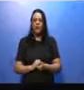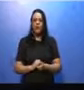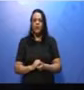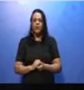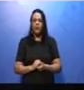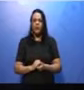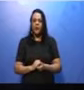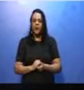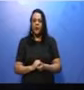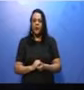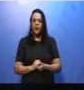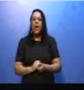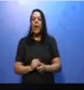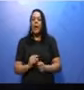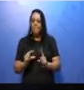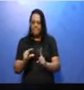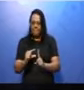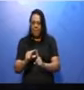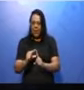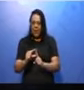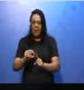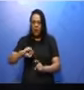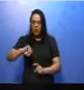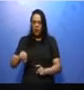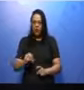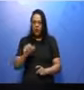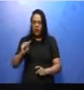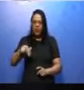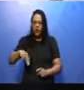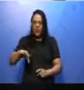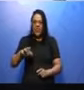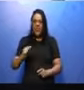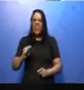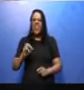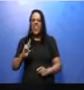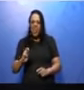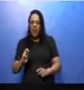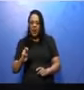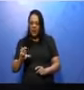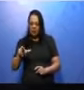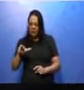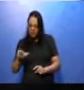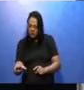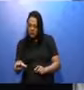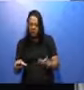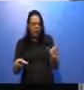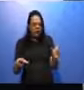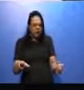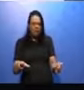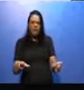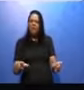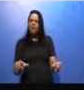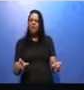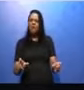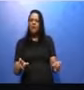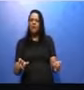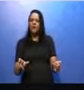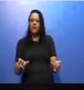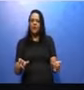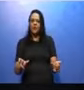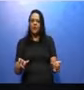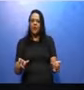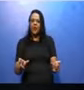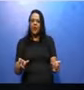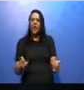Ó, jantar, jantar, está repetindo. O jantar que